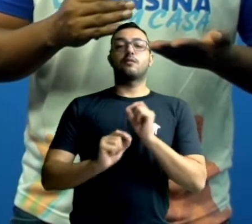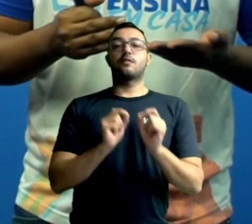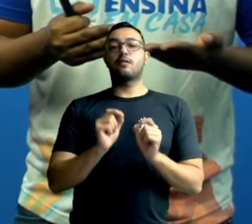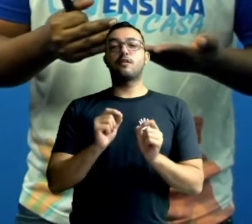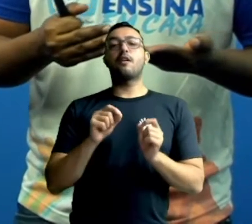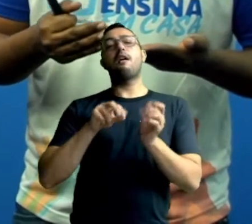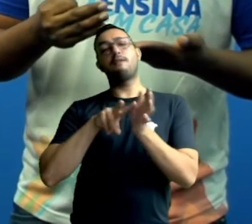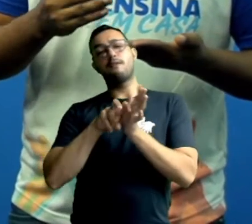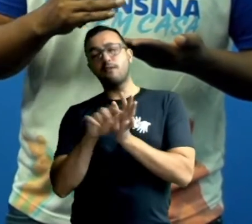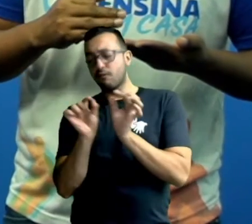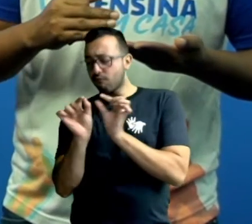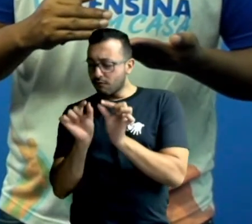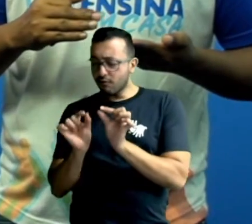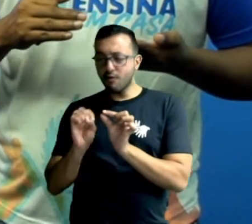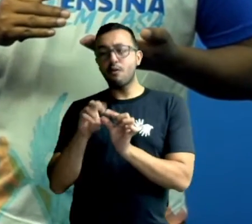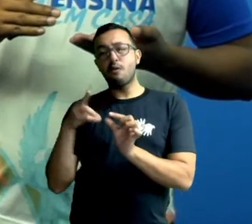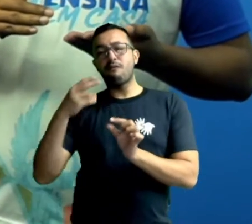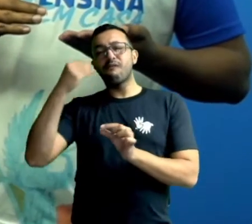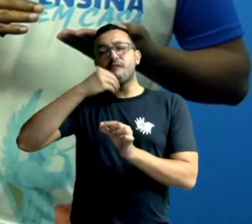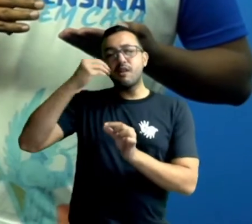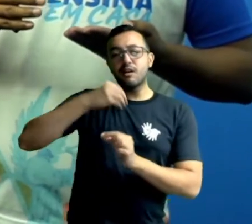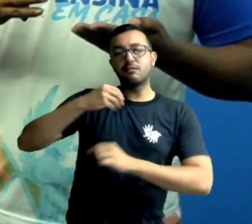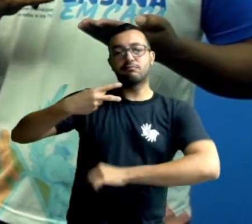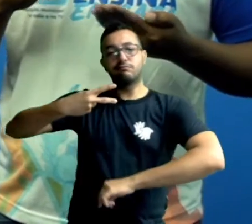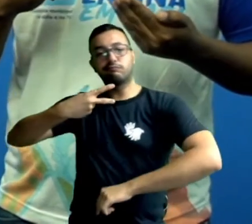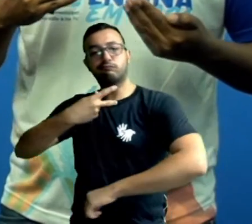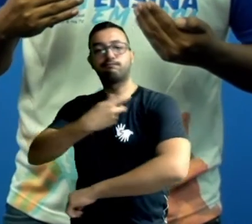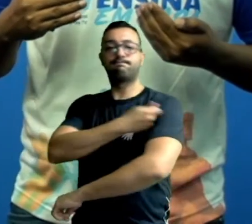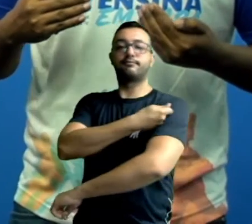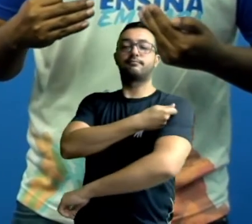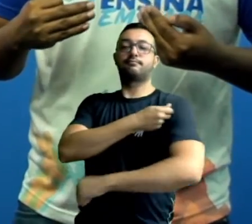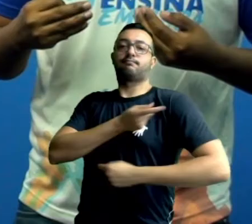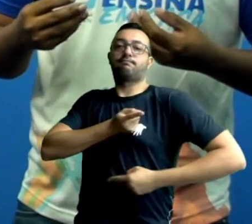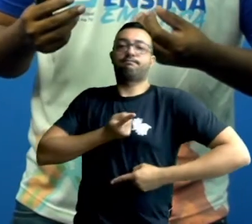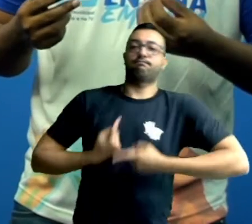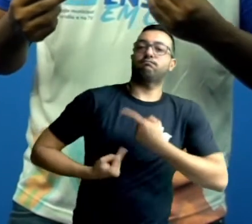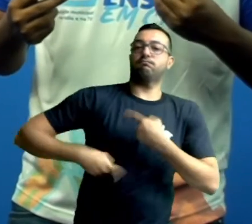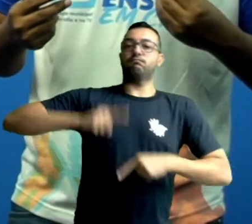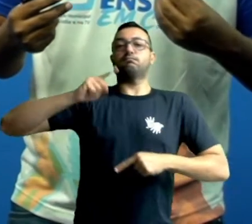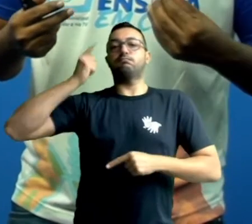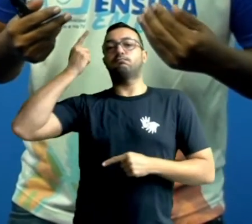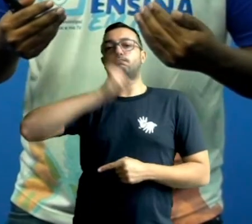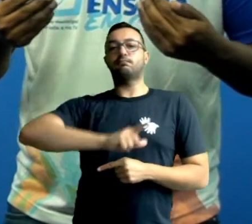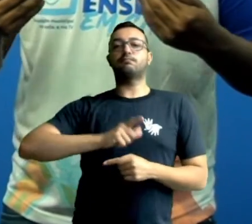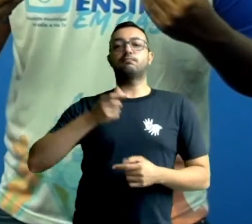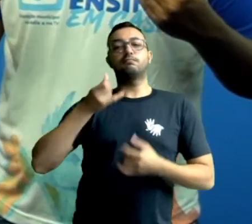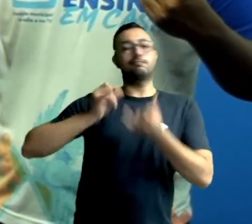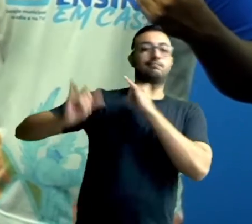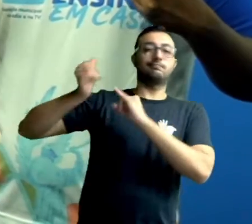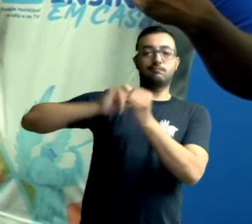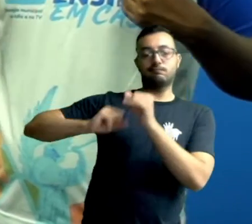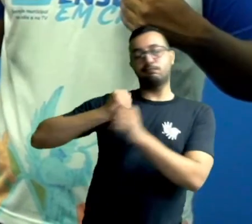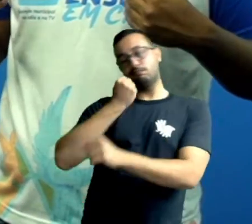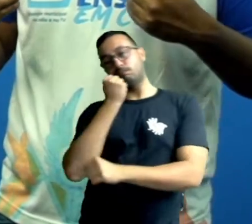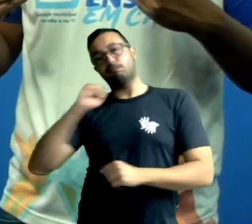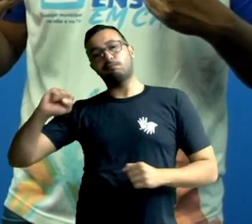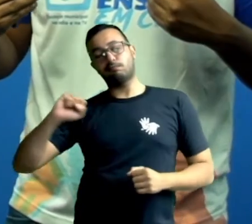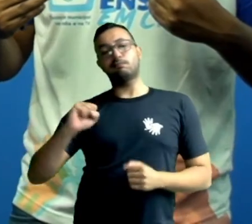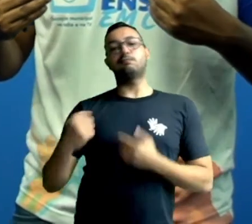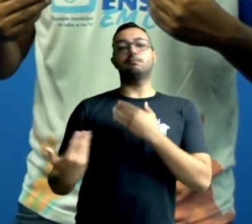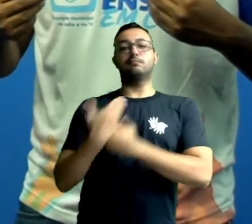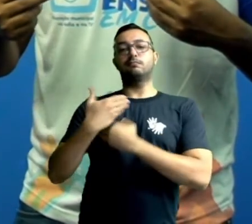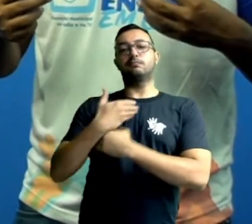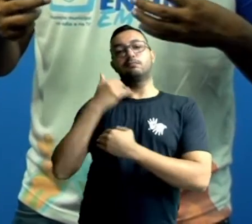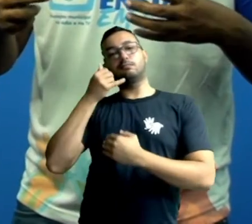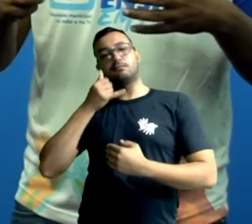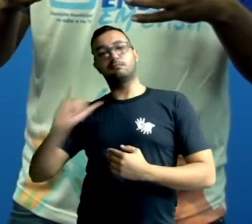pedaços de vírus ou vírus enfraquecidos, para que o nosso organismo crie os anticorpos, crie as armas de identificação desses